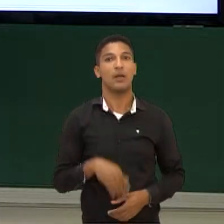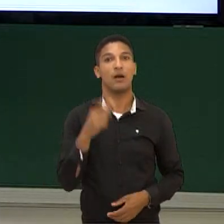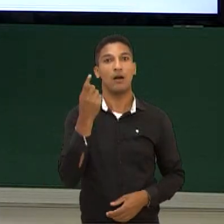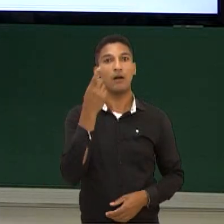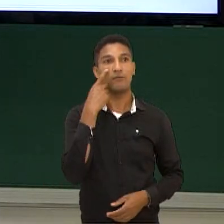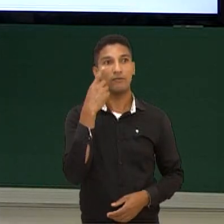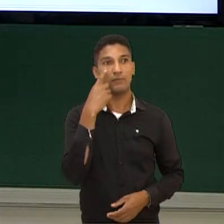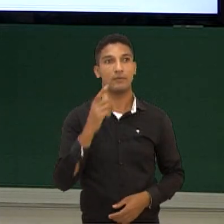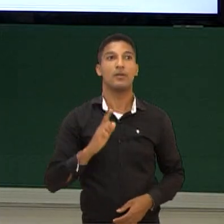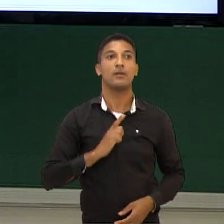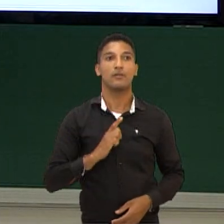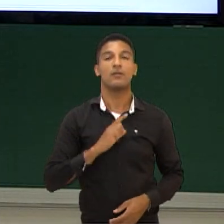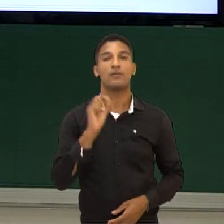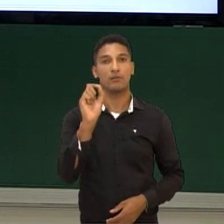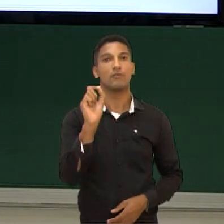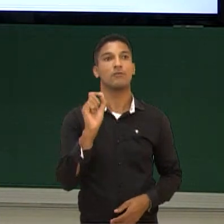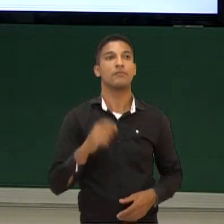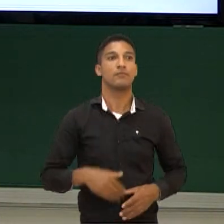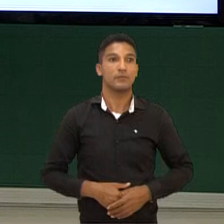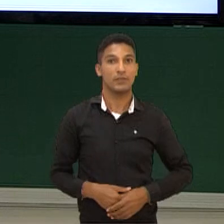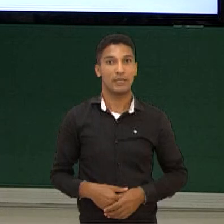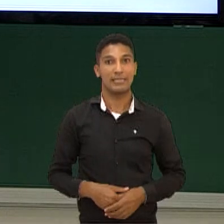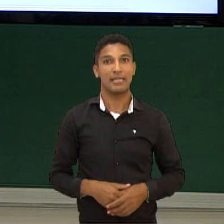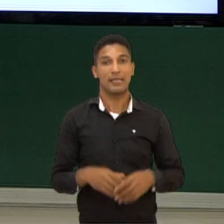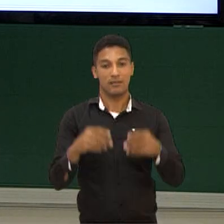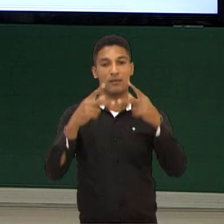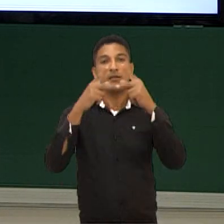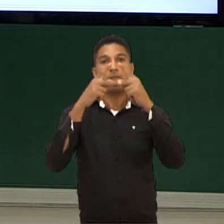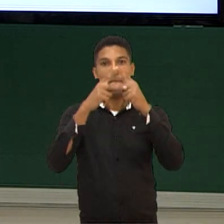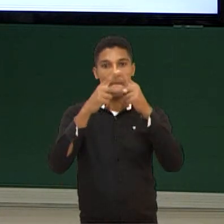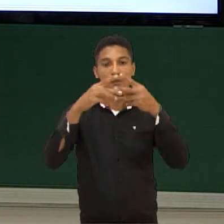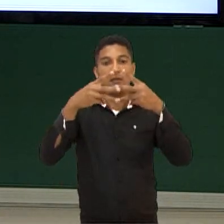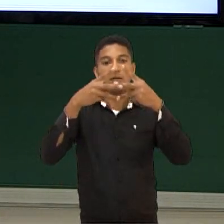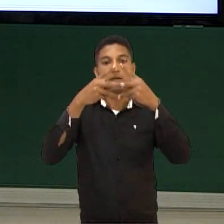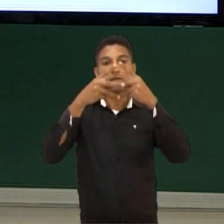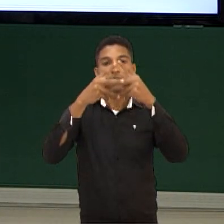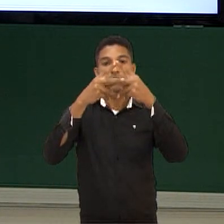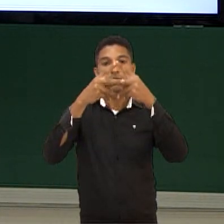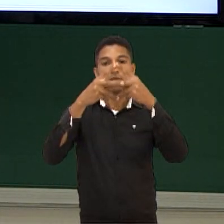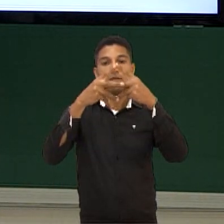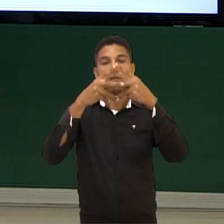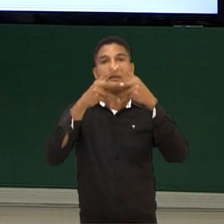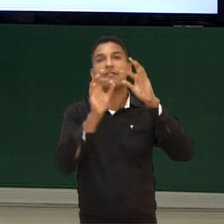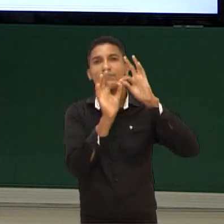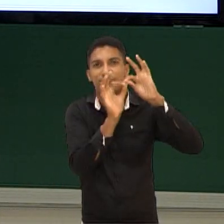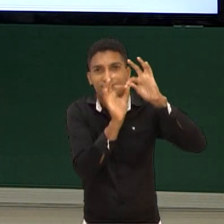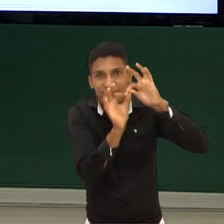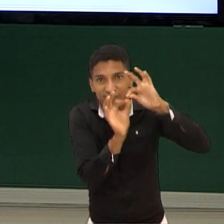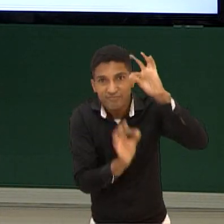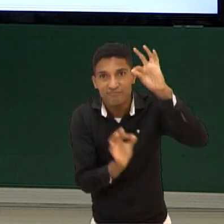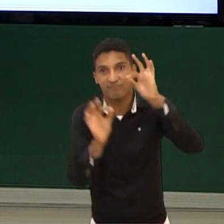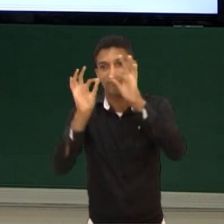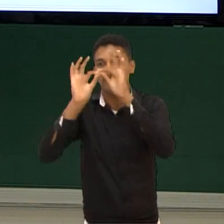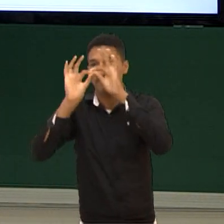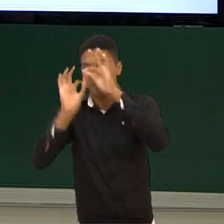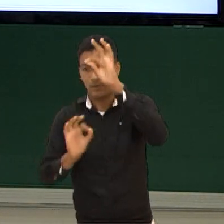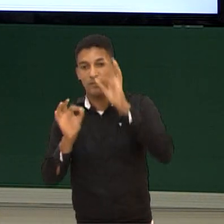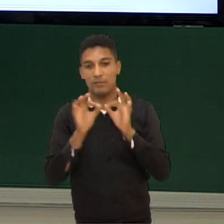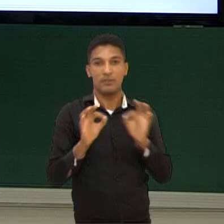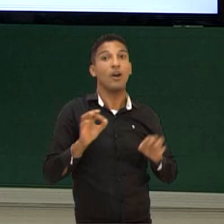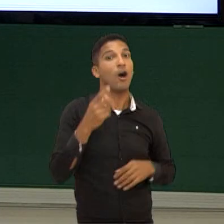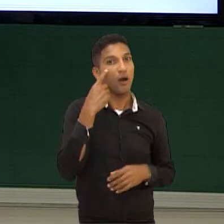Então, nós temos que as medidas dos ângulos desse quadrilátero um é x, o outro